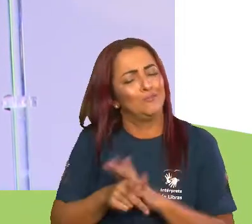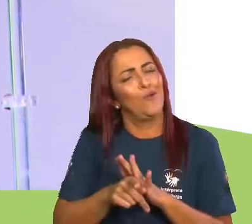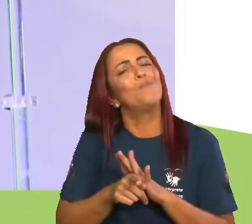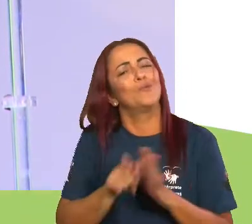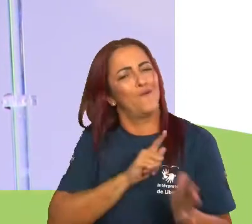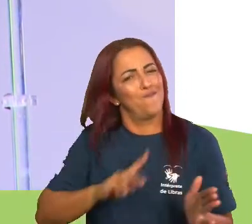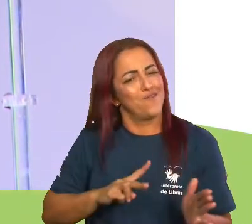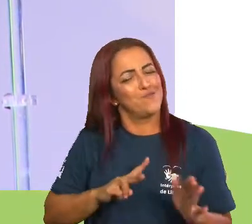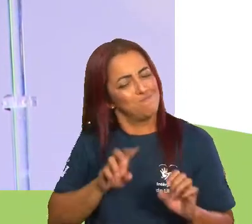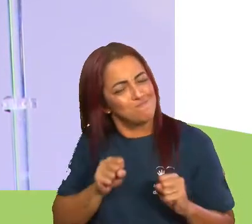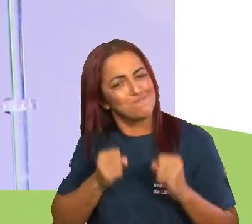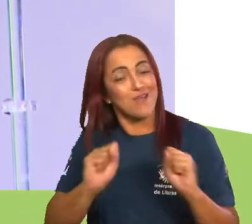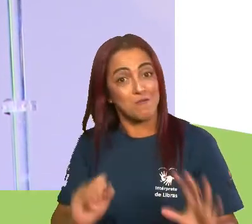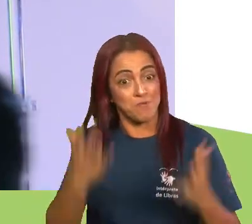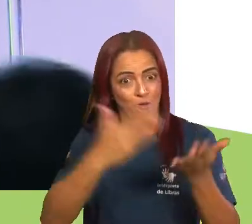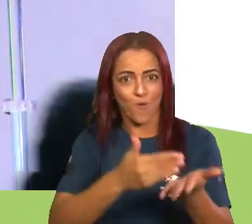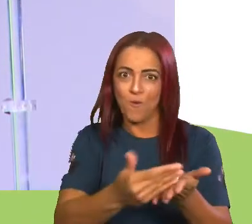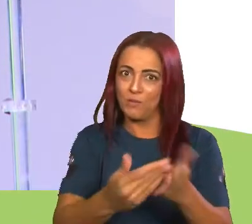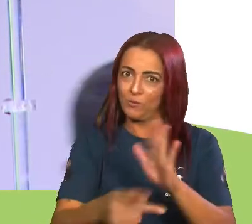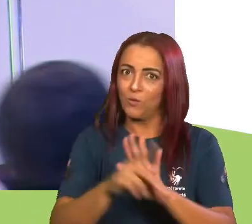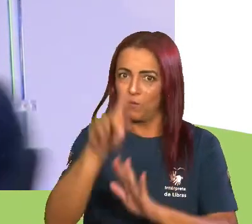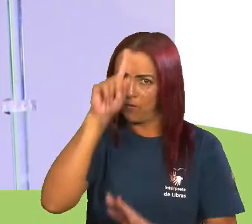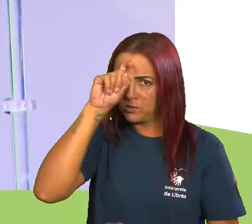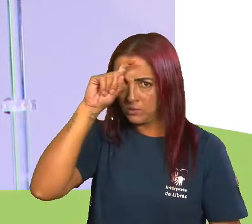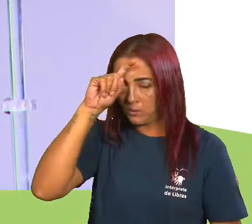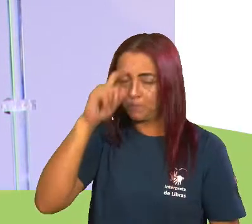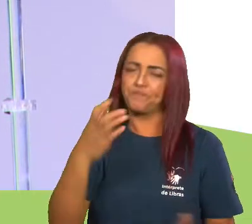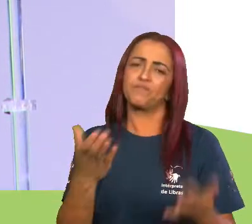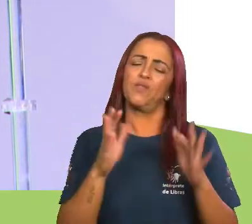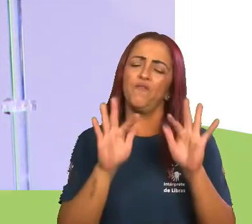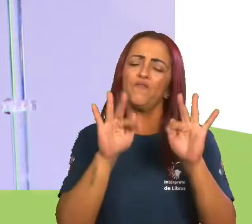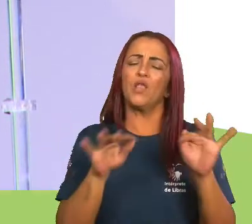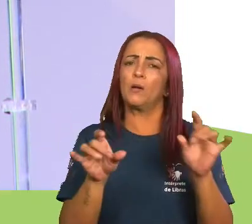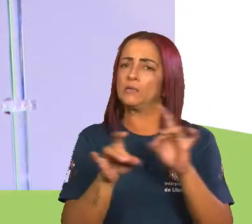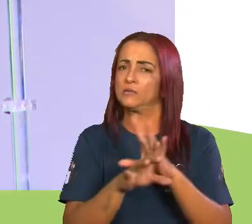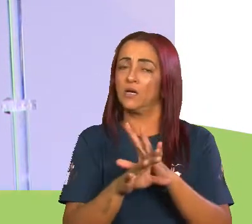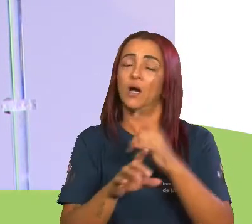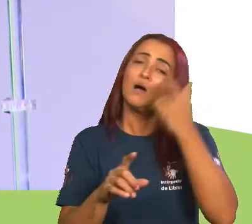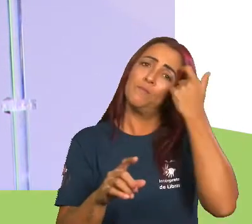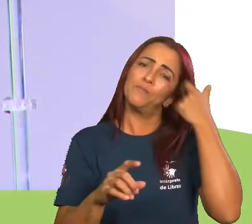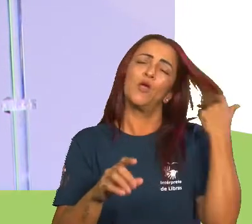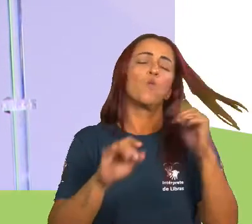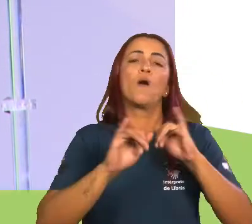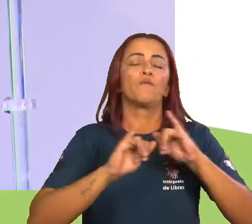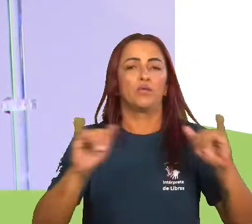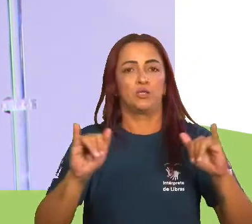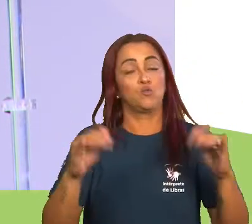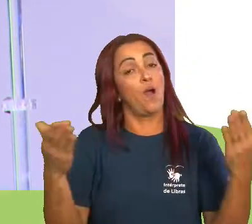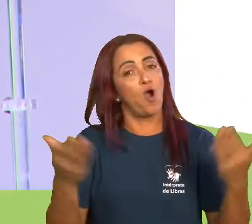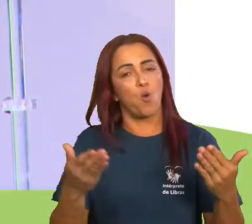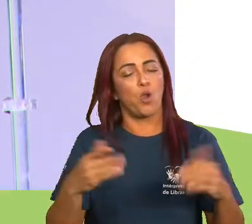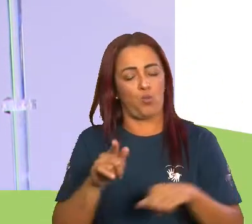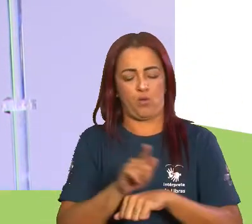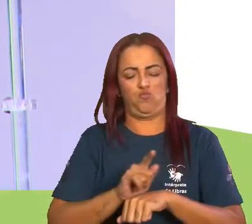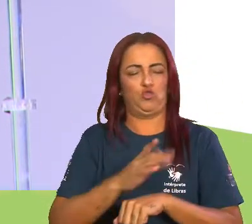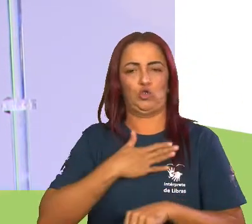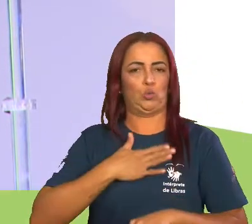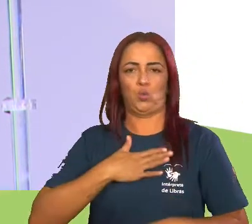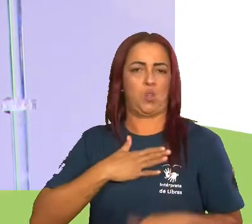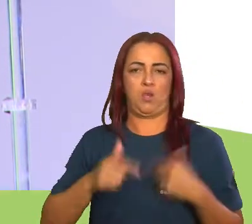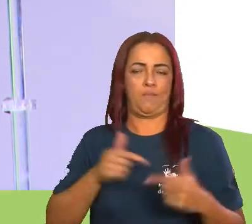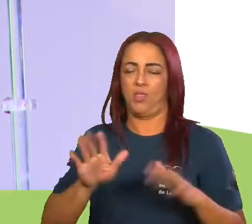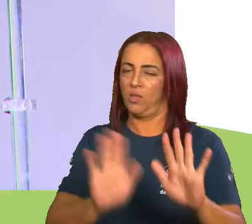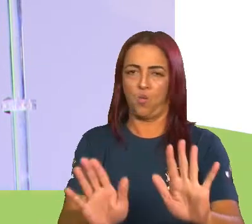quiser. E eu gostaria só de encerrar a minha fala com uma mensagem. E agora não como gestora, mas